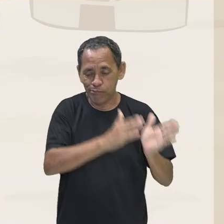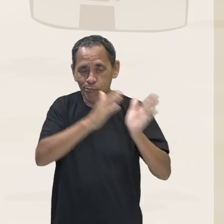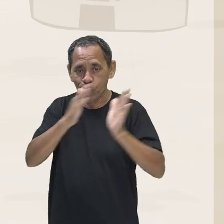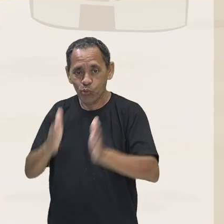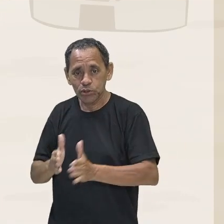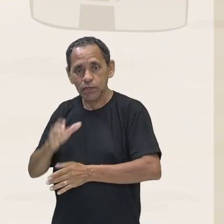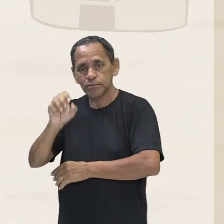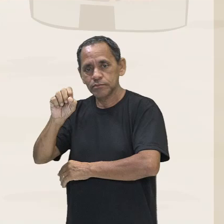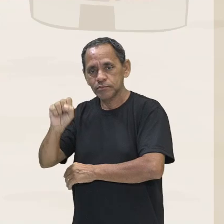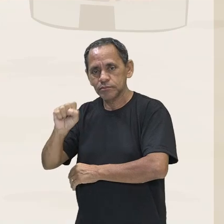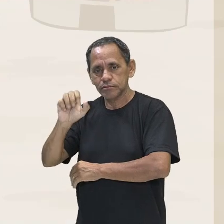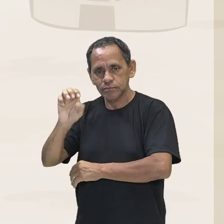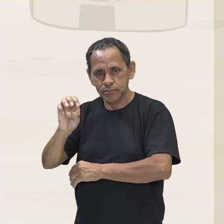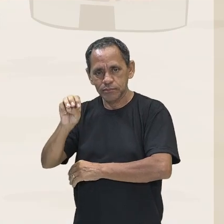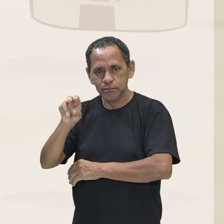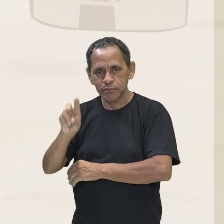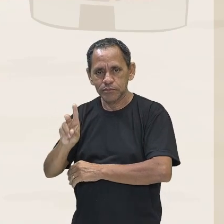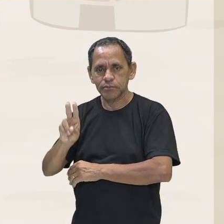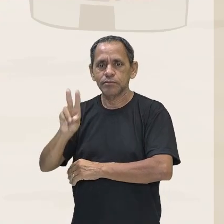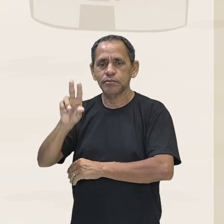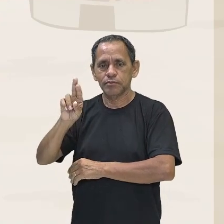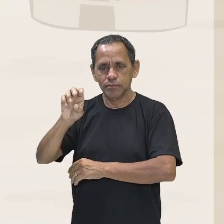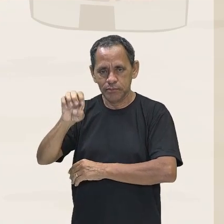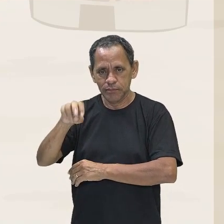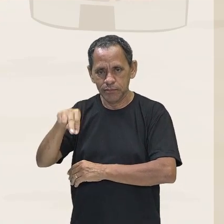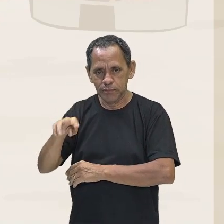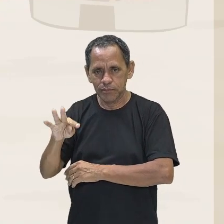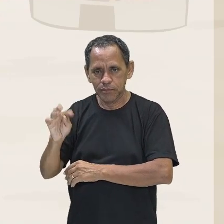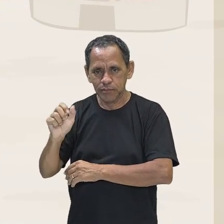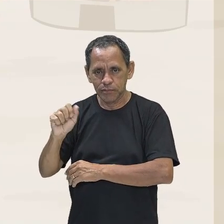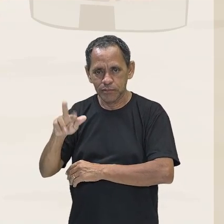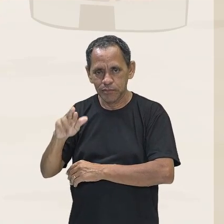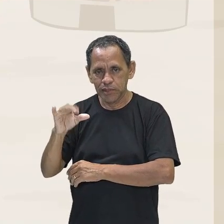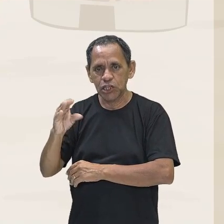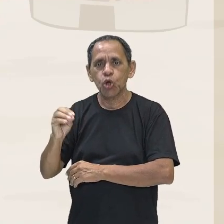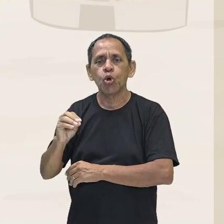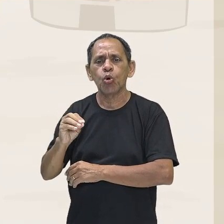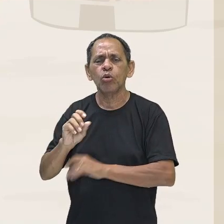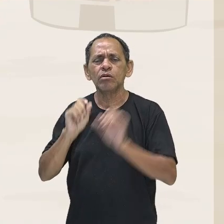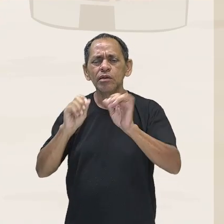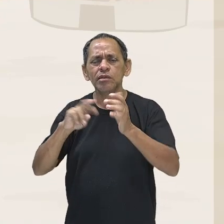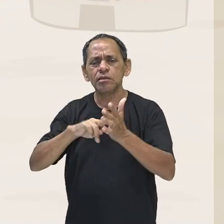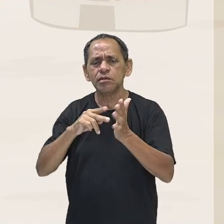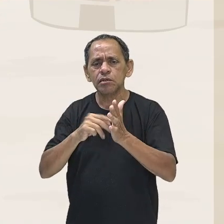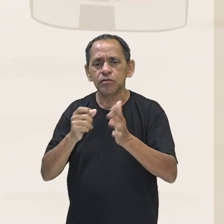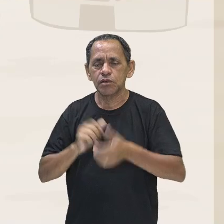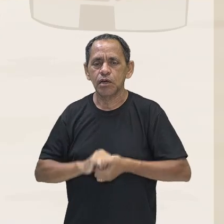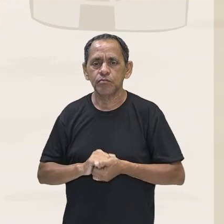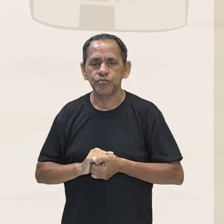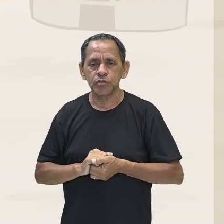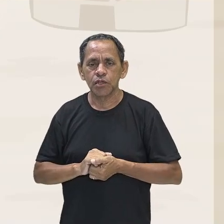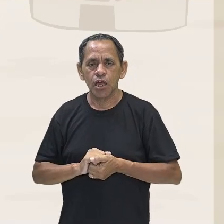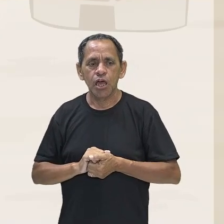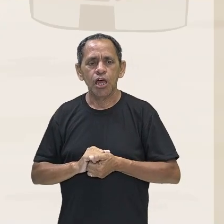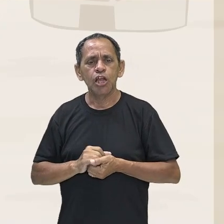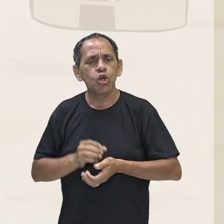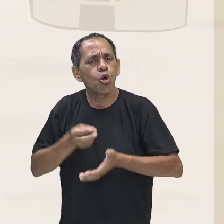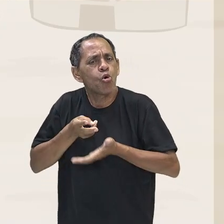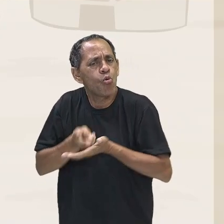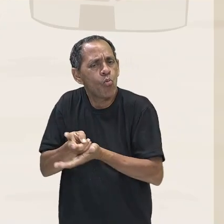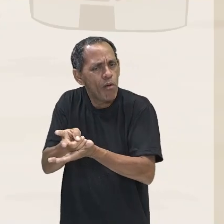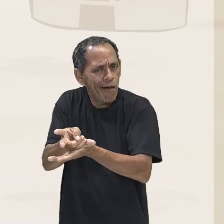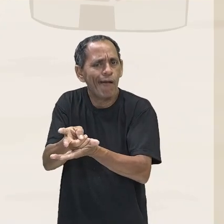seja, ele passa a basicamente se fixar em um local,